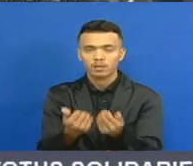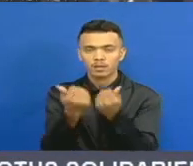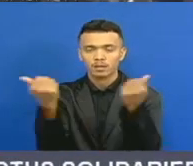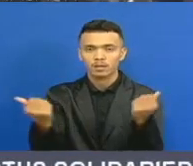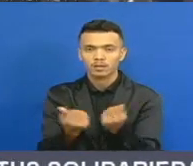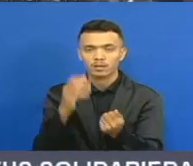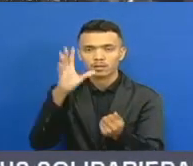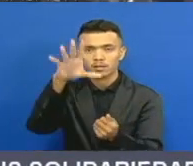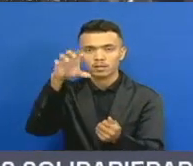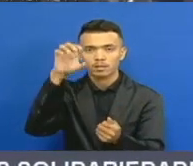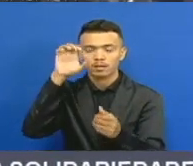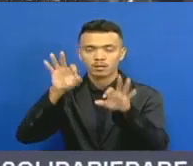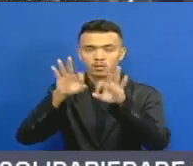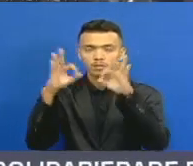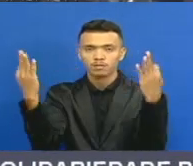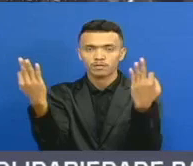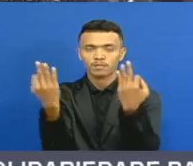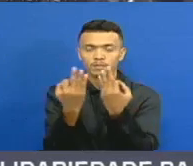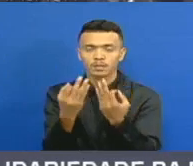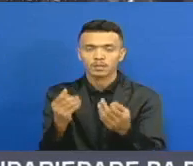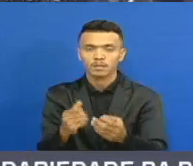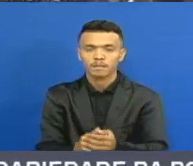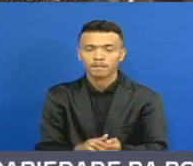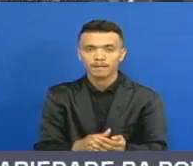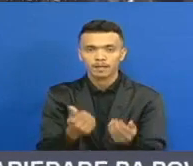590 kakak balde berbidu